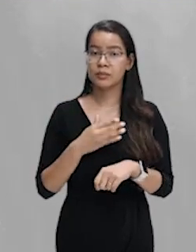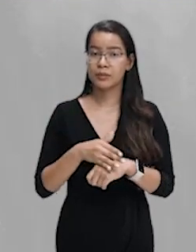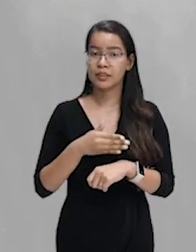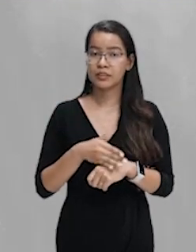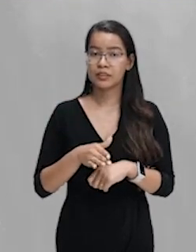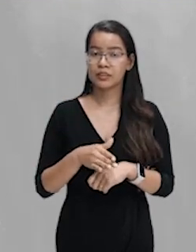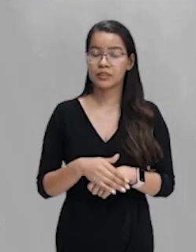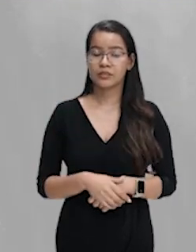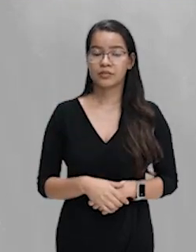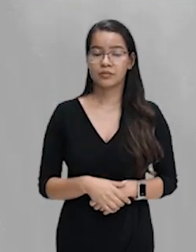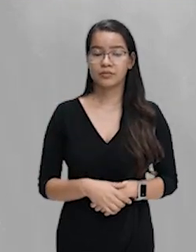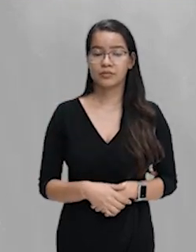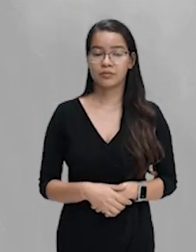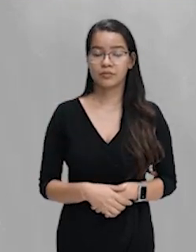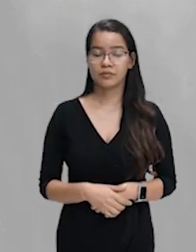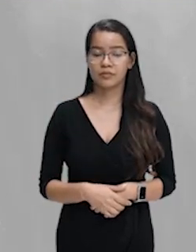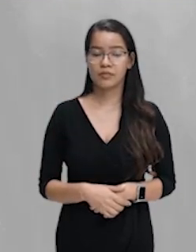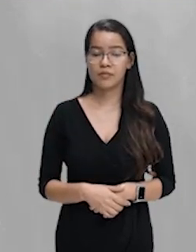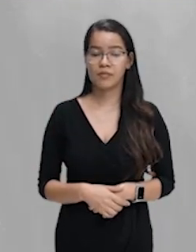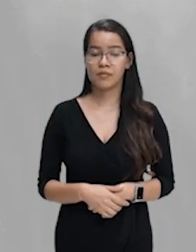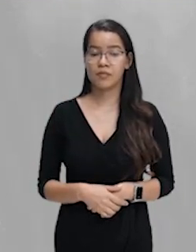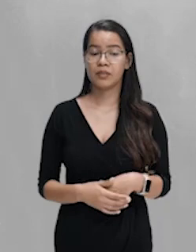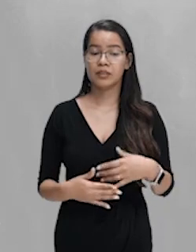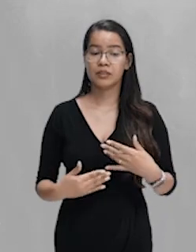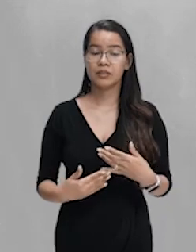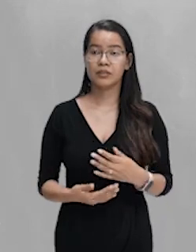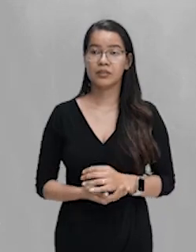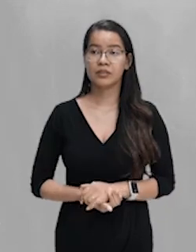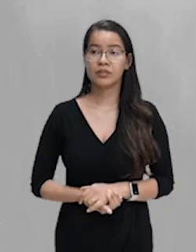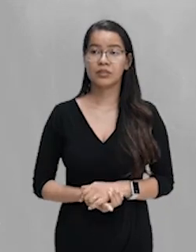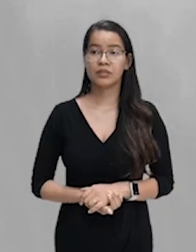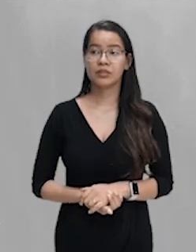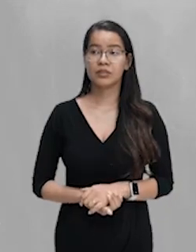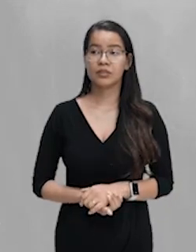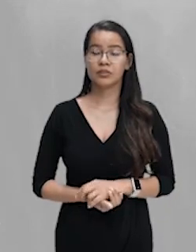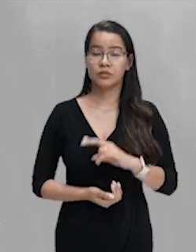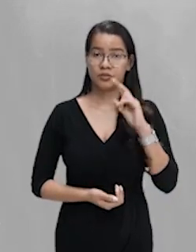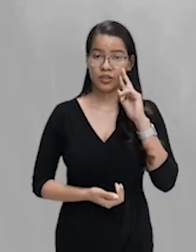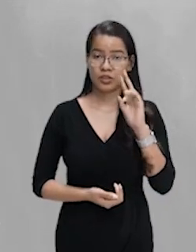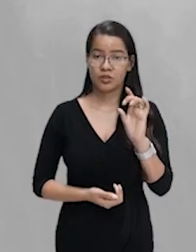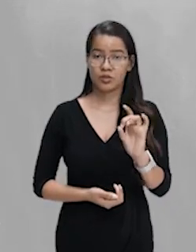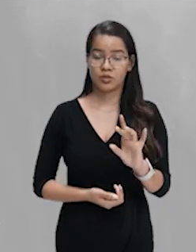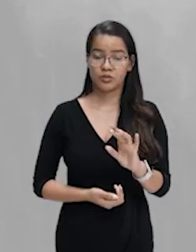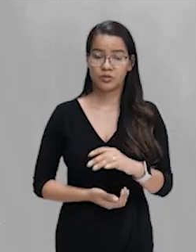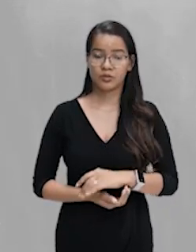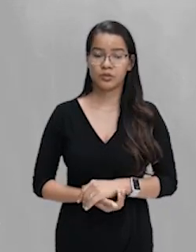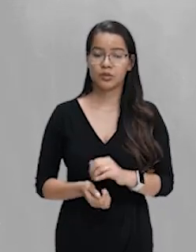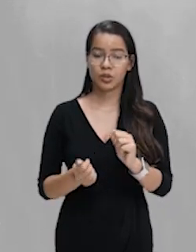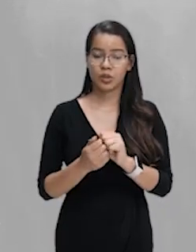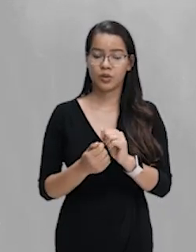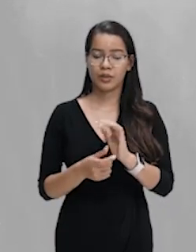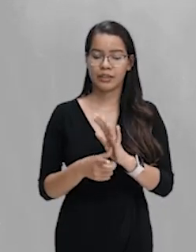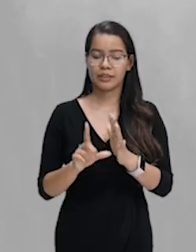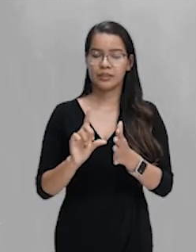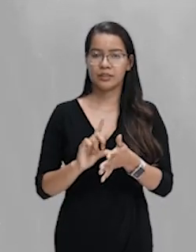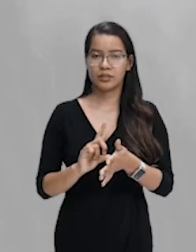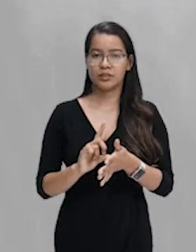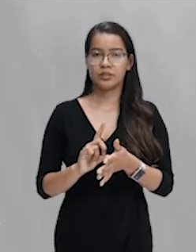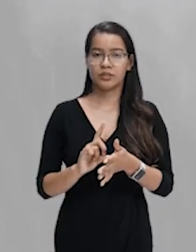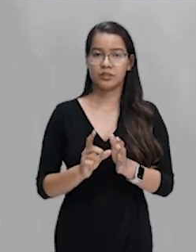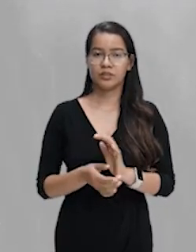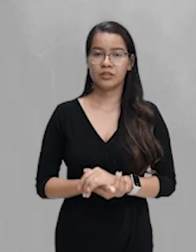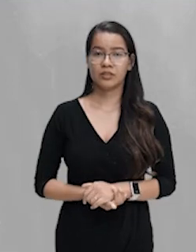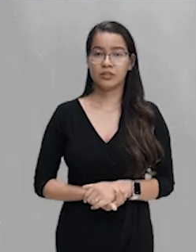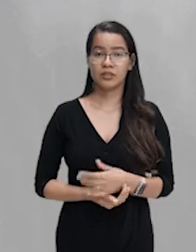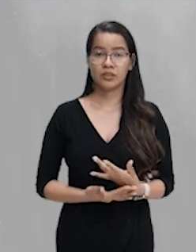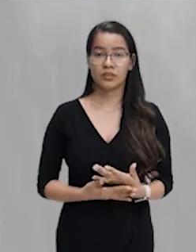certo? Vamos lá. El uso... deixa eu voltar aqui. Olha só. Com anterioridade, tá? Com